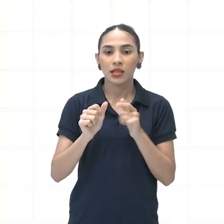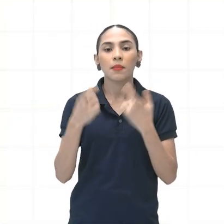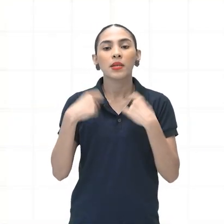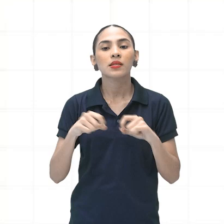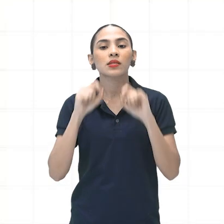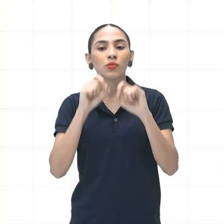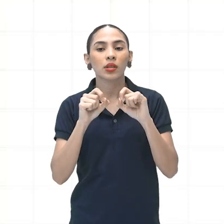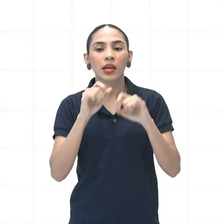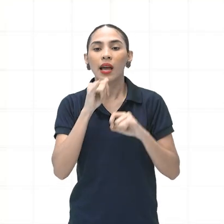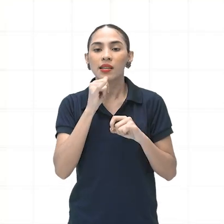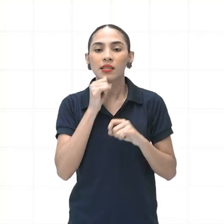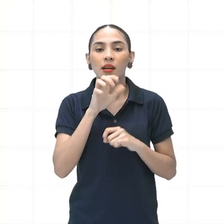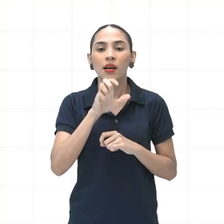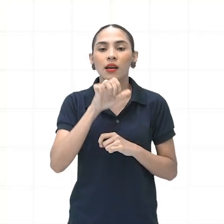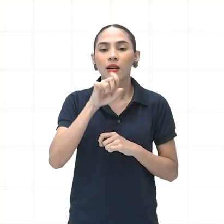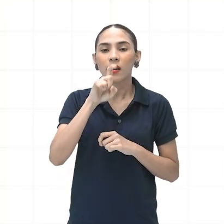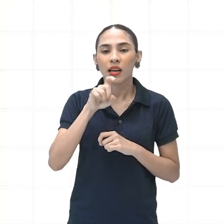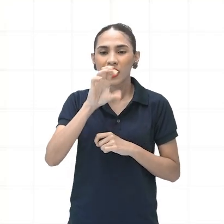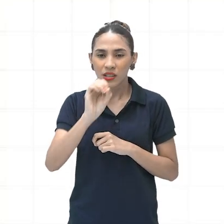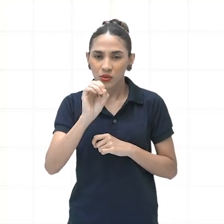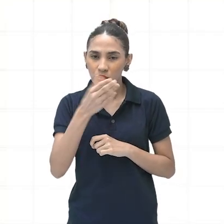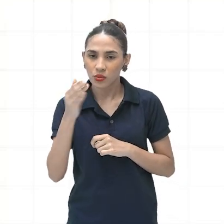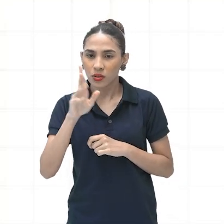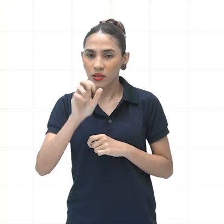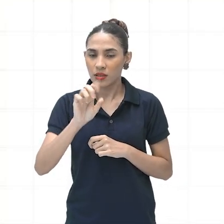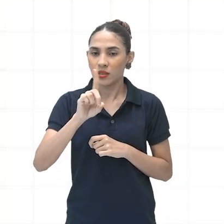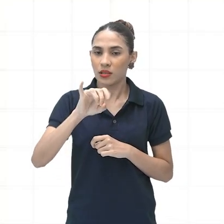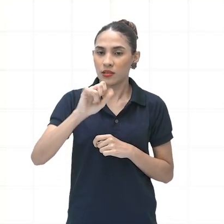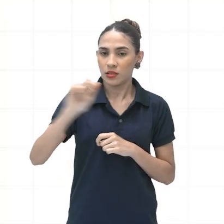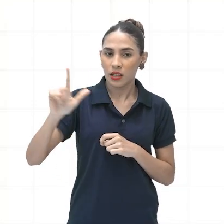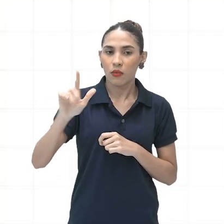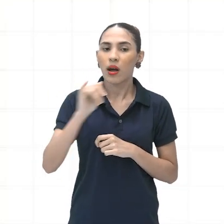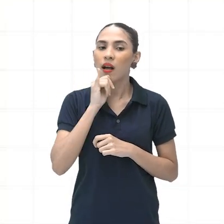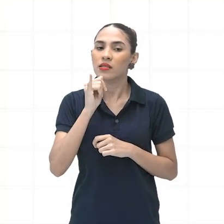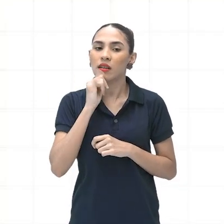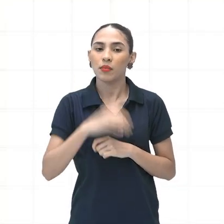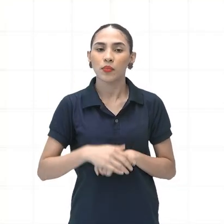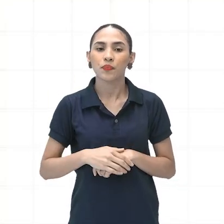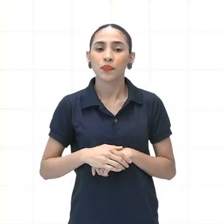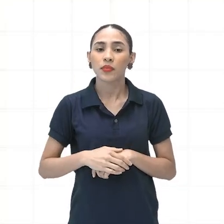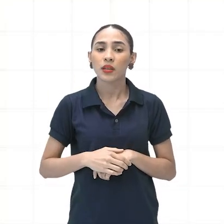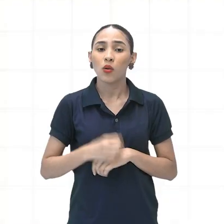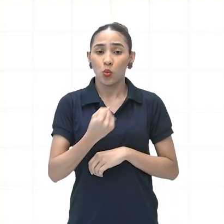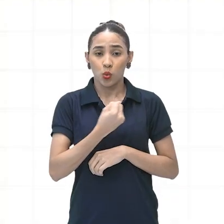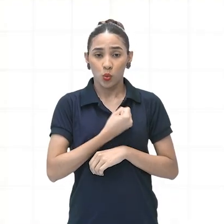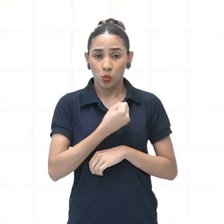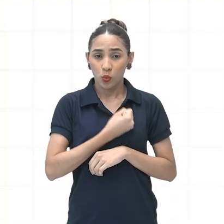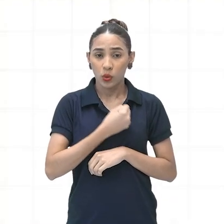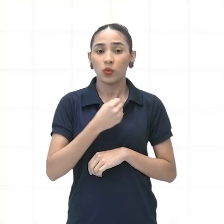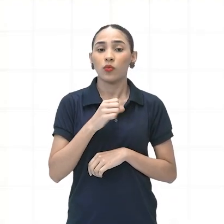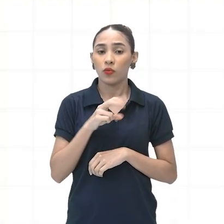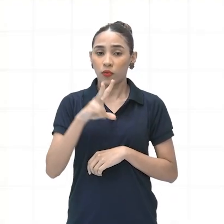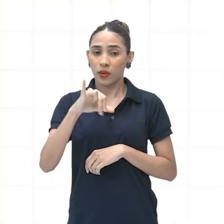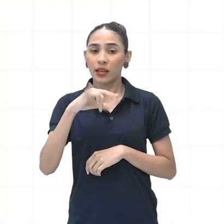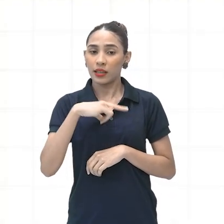existir um eixo radial no qual seu valor será